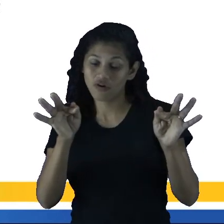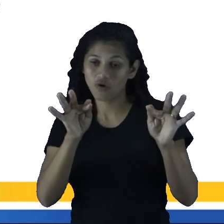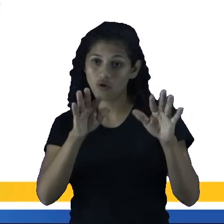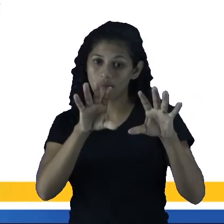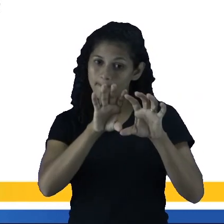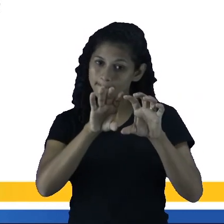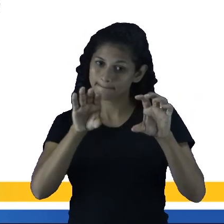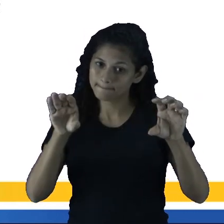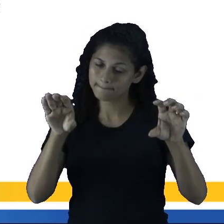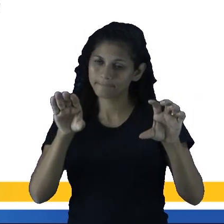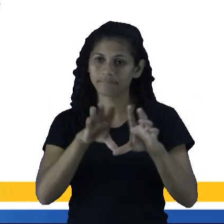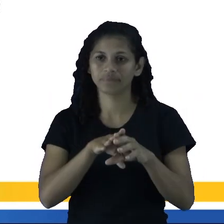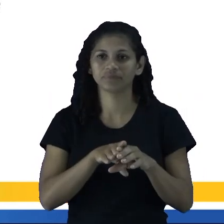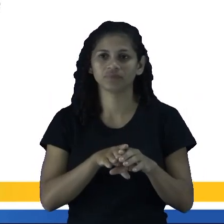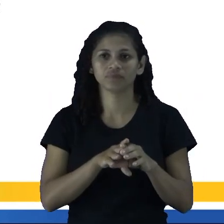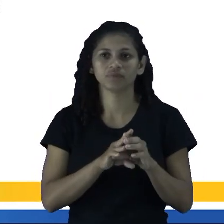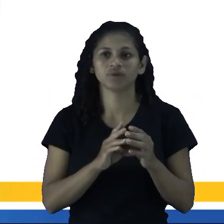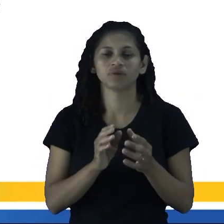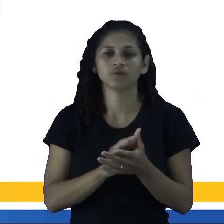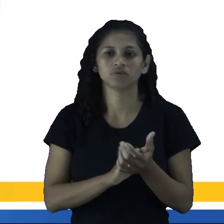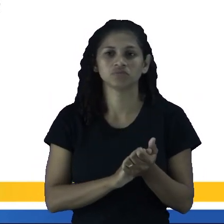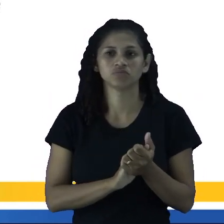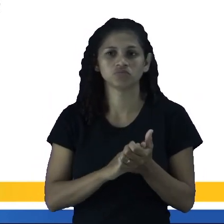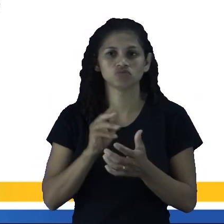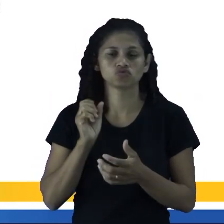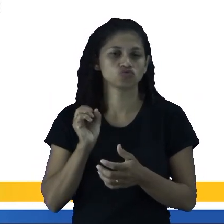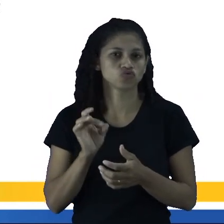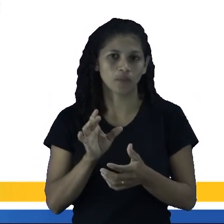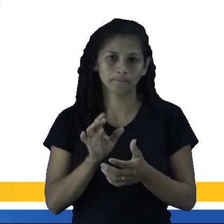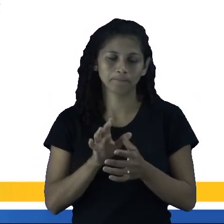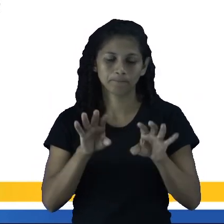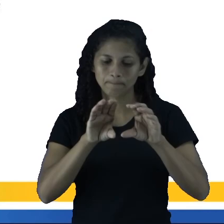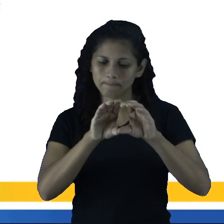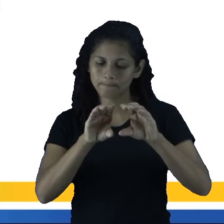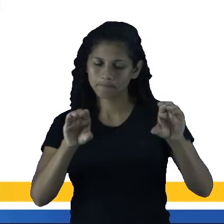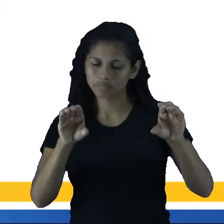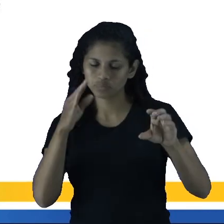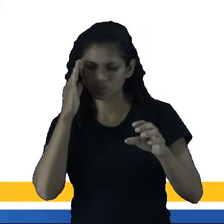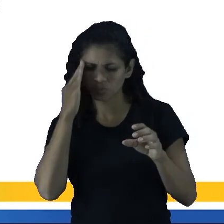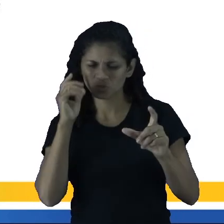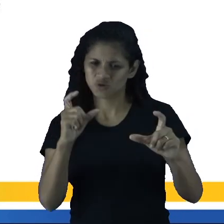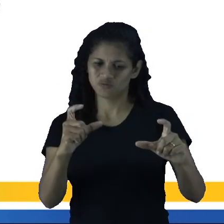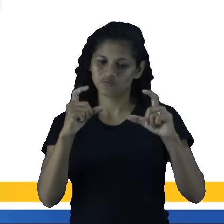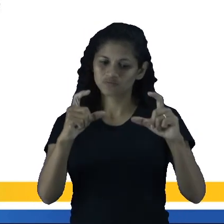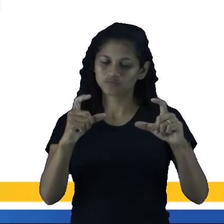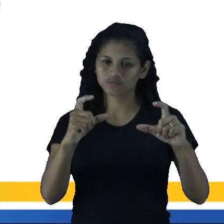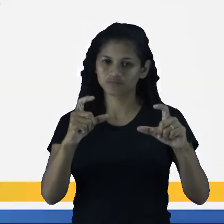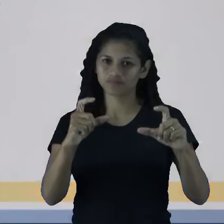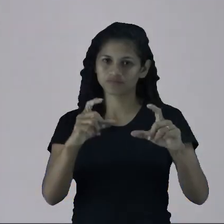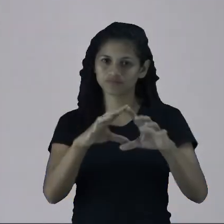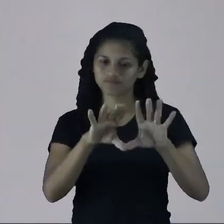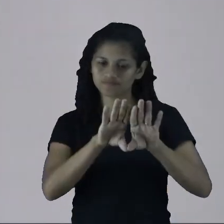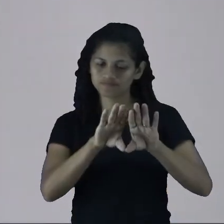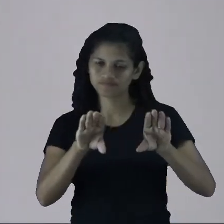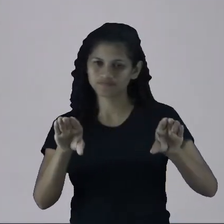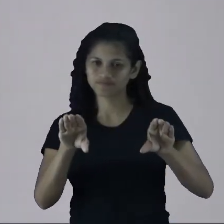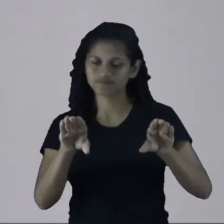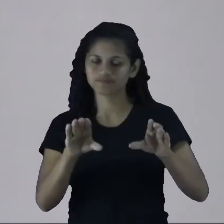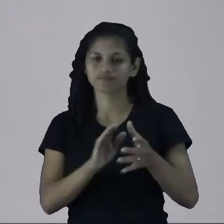ok? Apenas isso. Depende de quê? De você prestar atenção na interpretação,